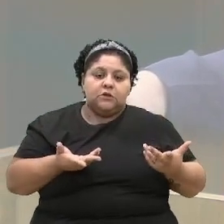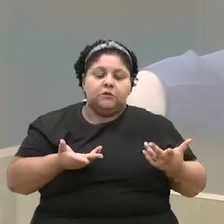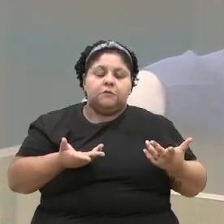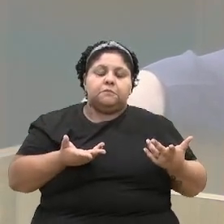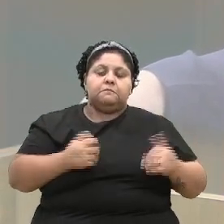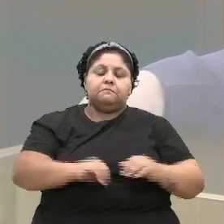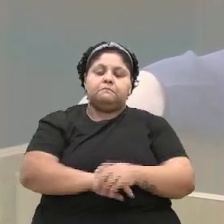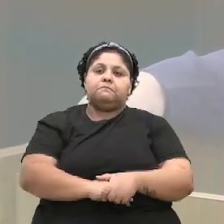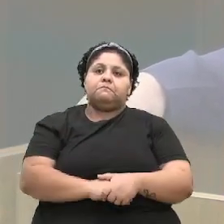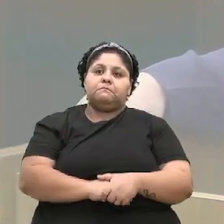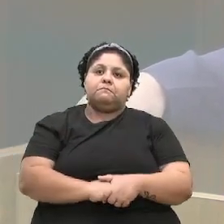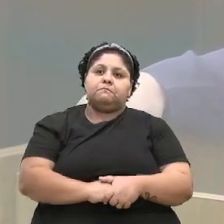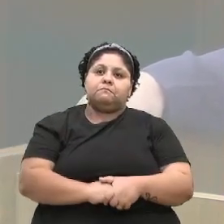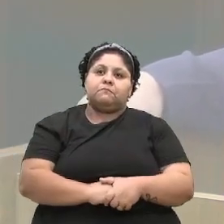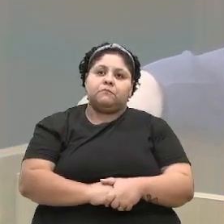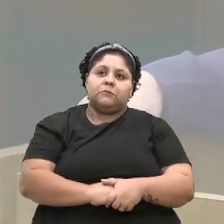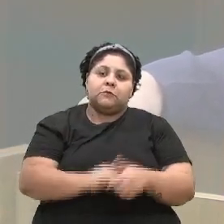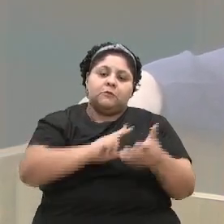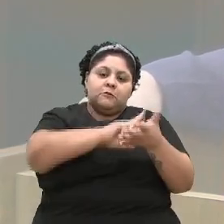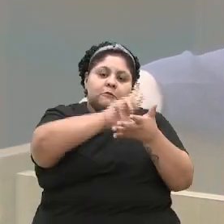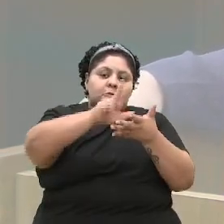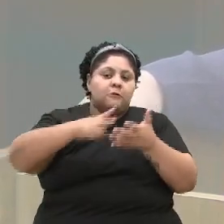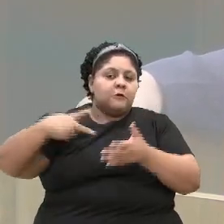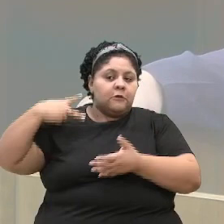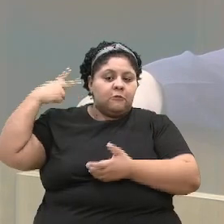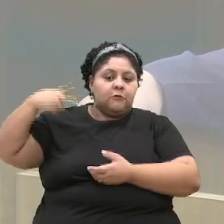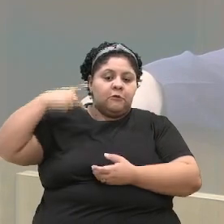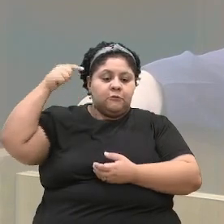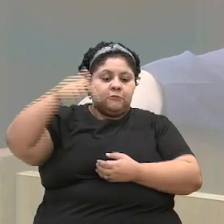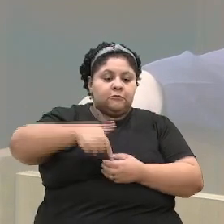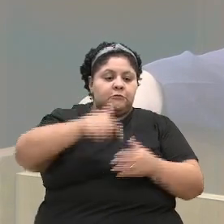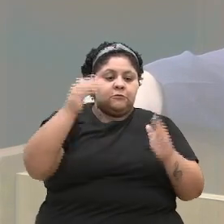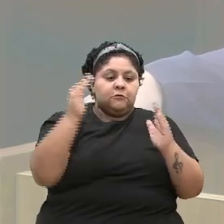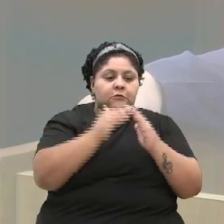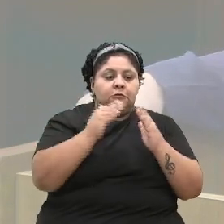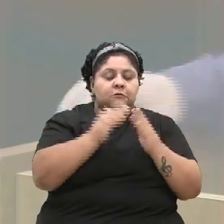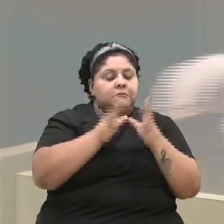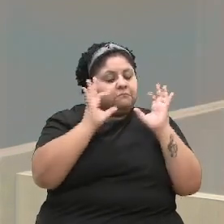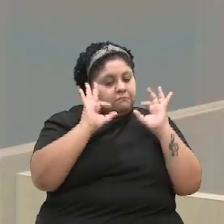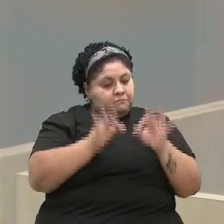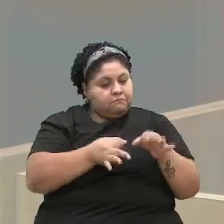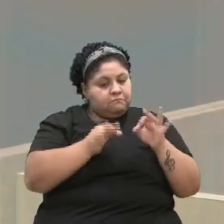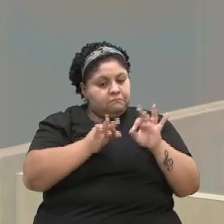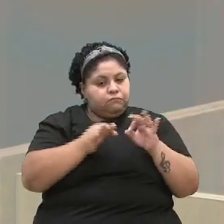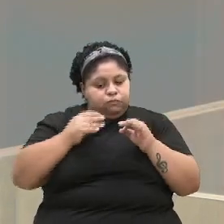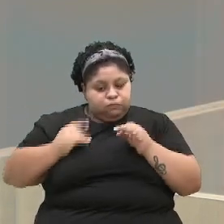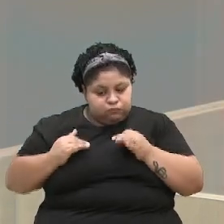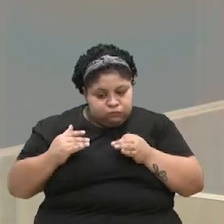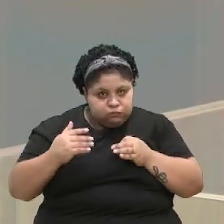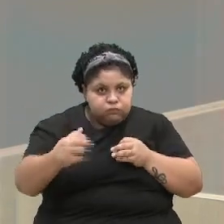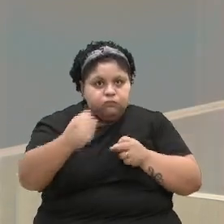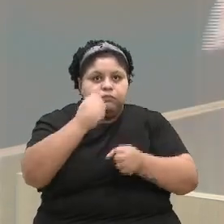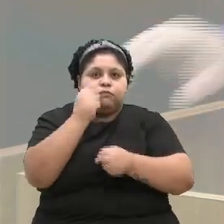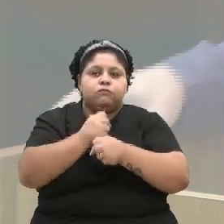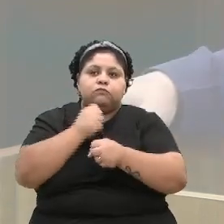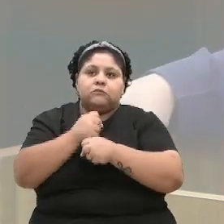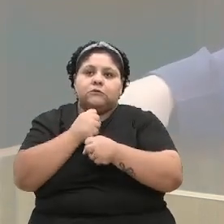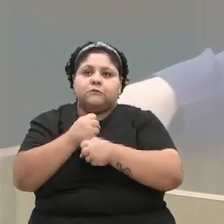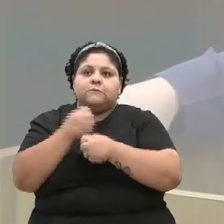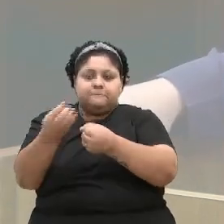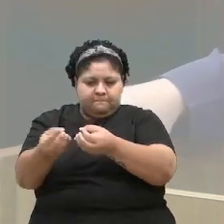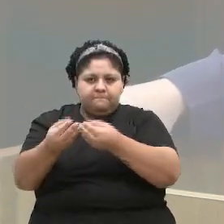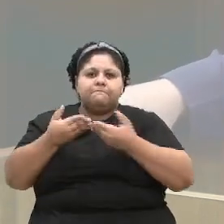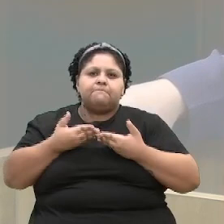justamente pelo que vários vereadores desta casa, tenho certeza absoluta que ao longo dos anos recebe, né, vereador